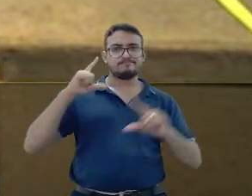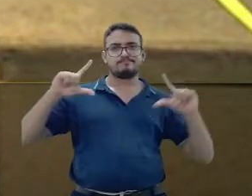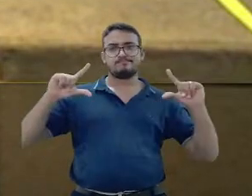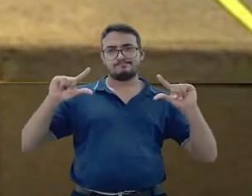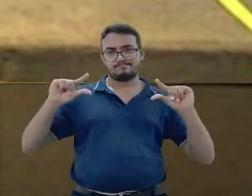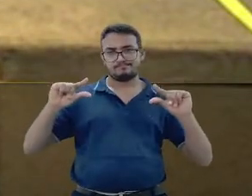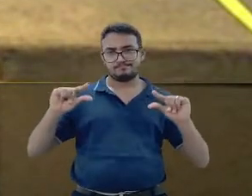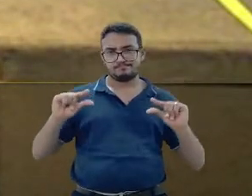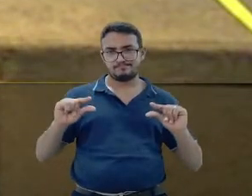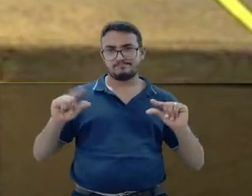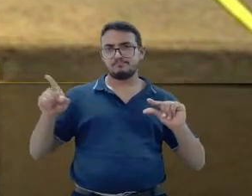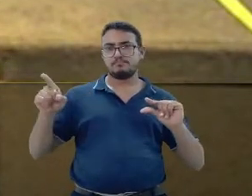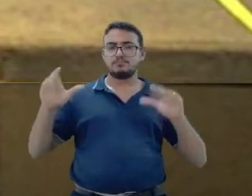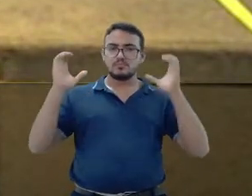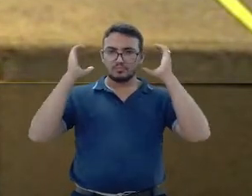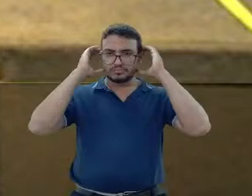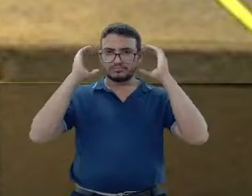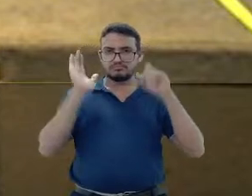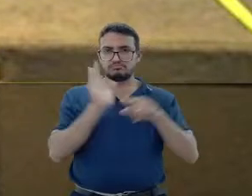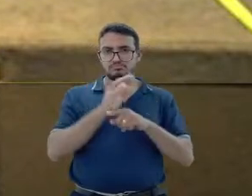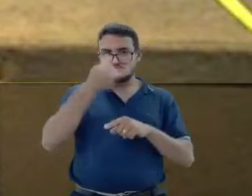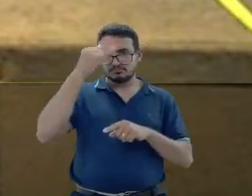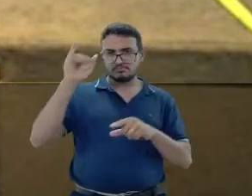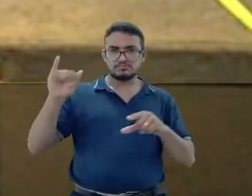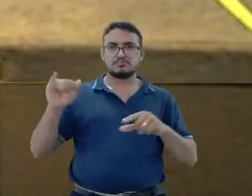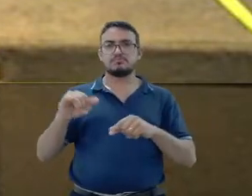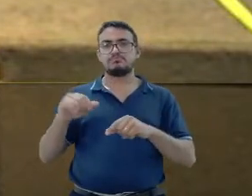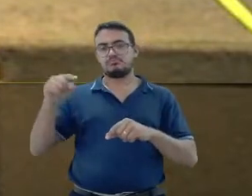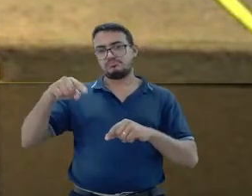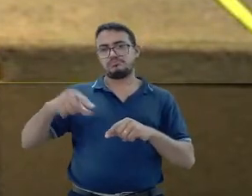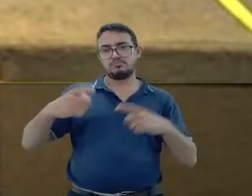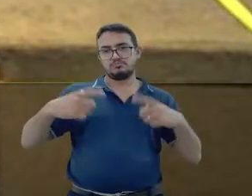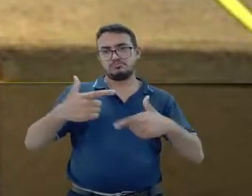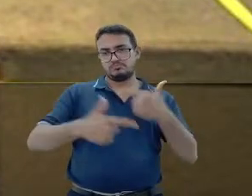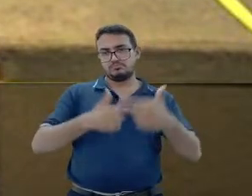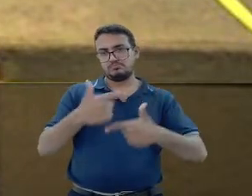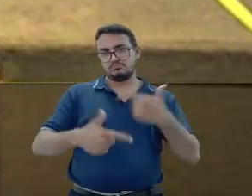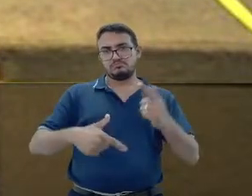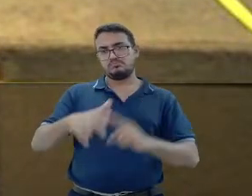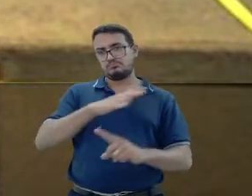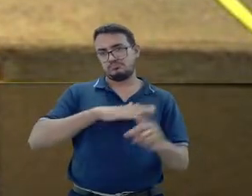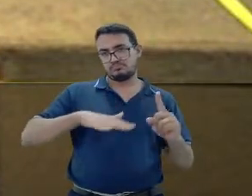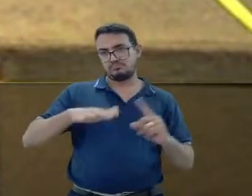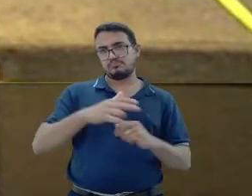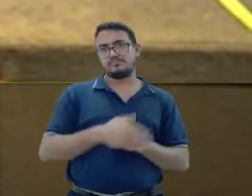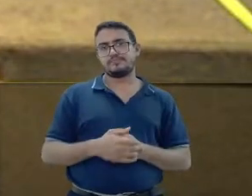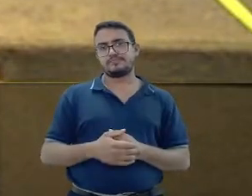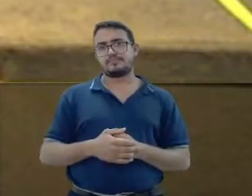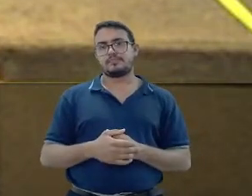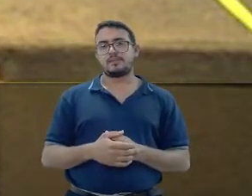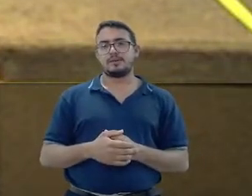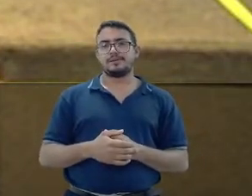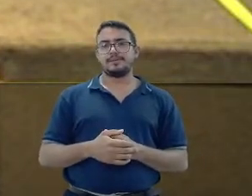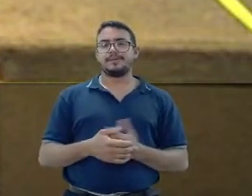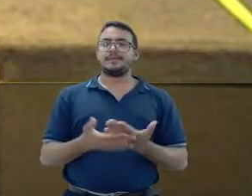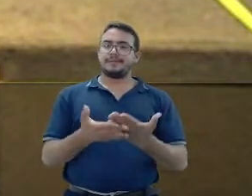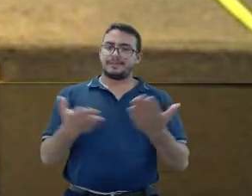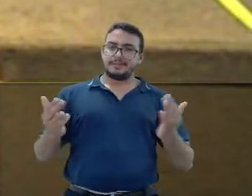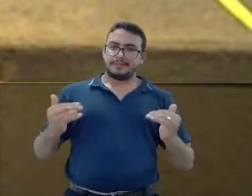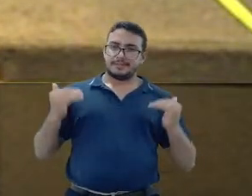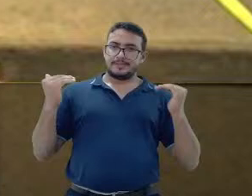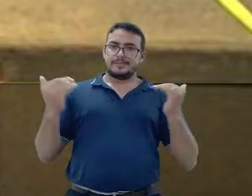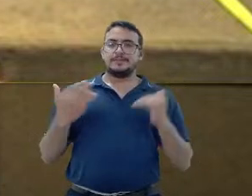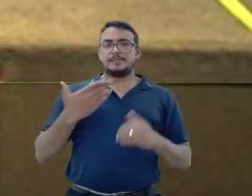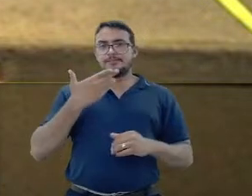dos ruídos praticados no local de trabalho. Então, desta forma, excelências, com a máxima vênia